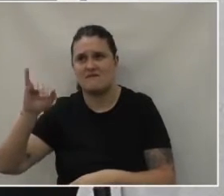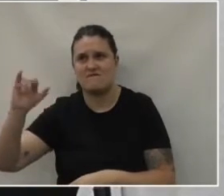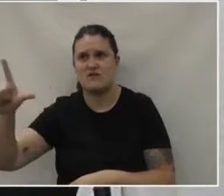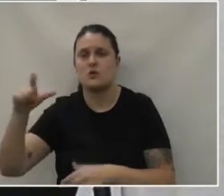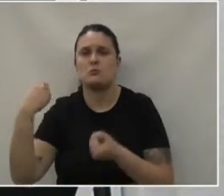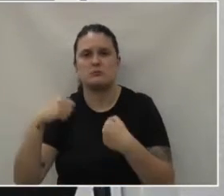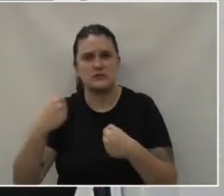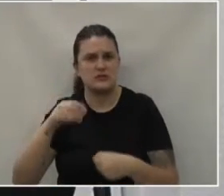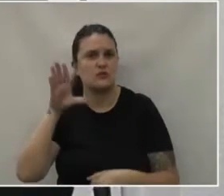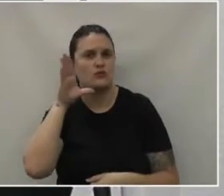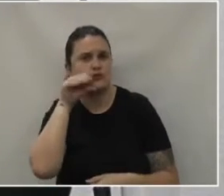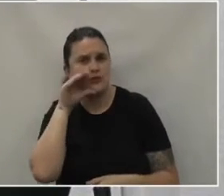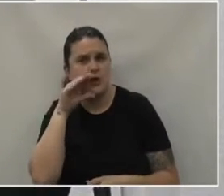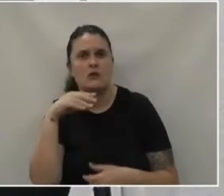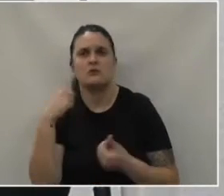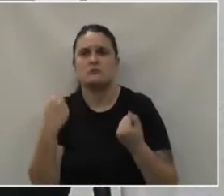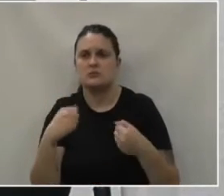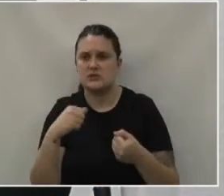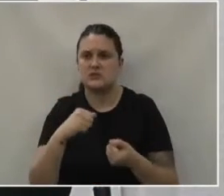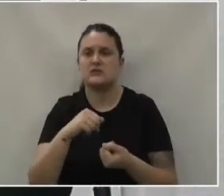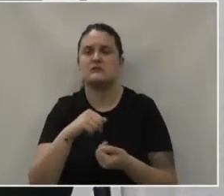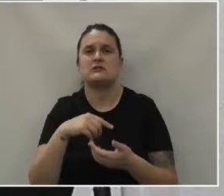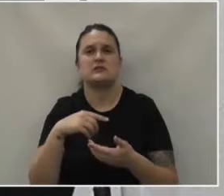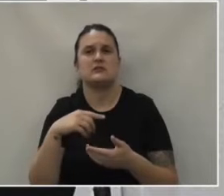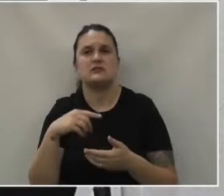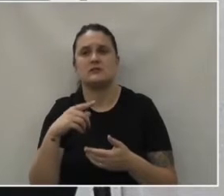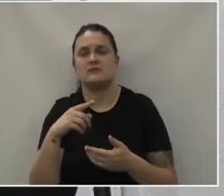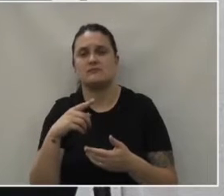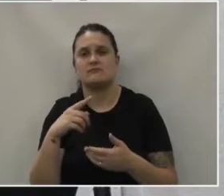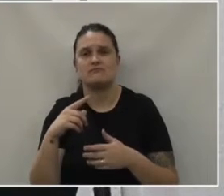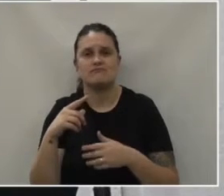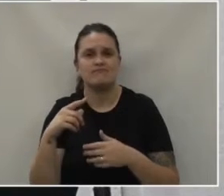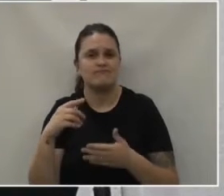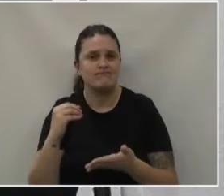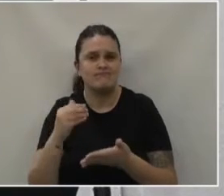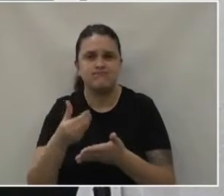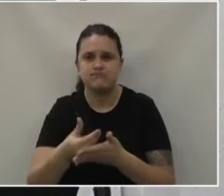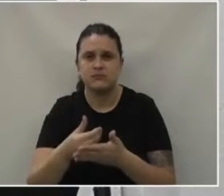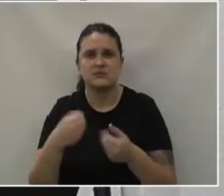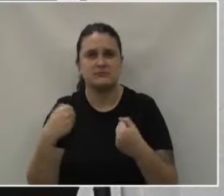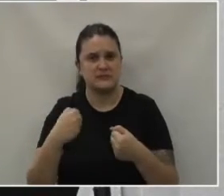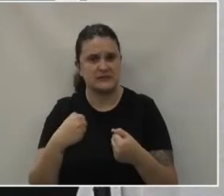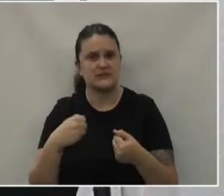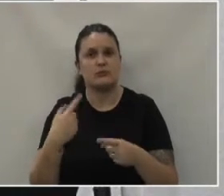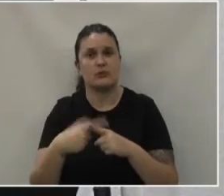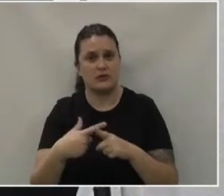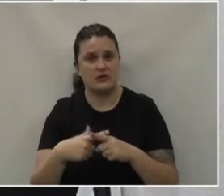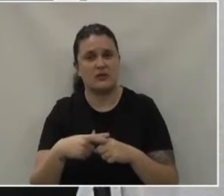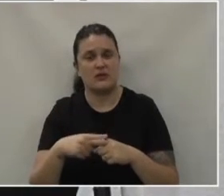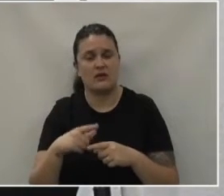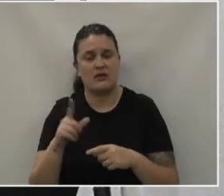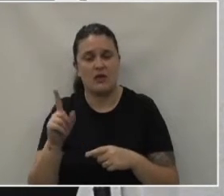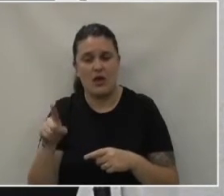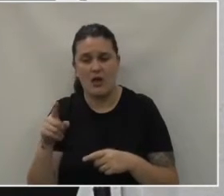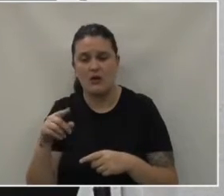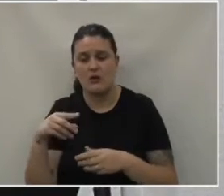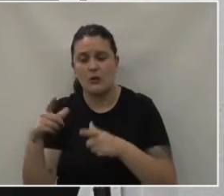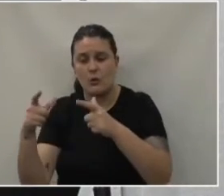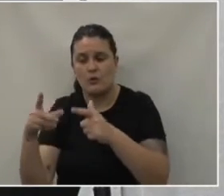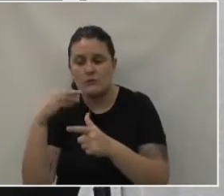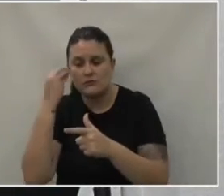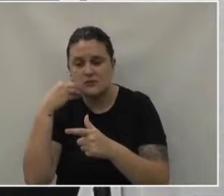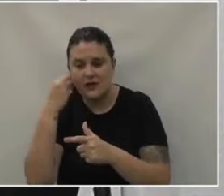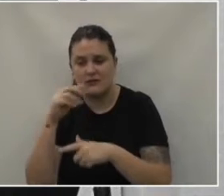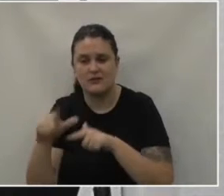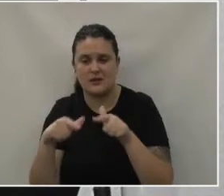obra, demanda um uso muito grande de mão de obra, é um gerador de emprego.